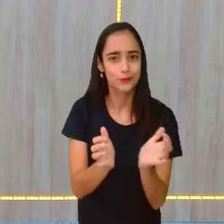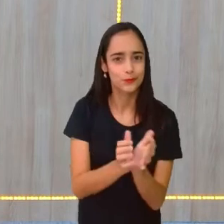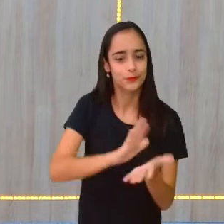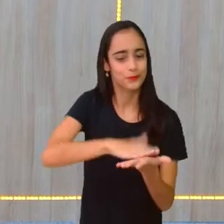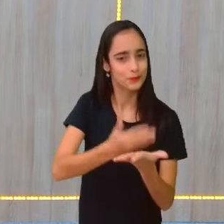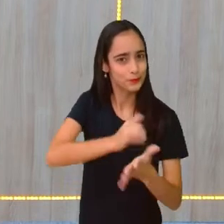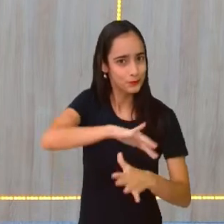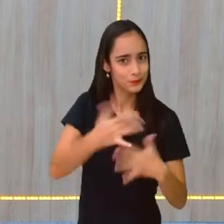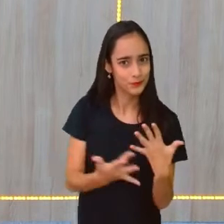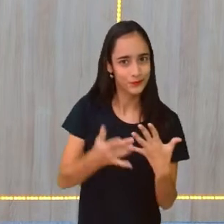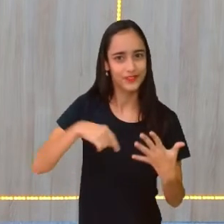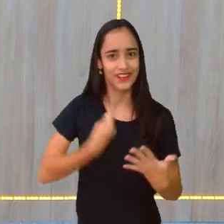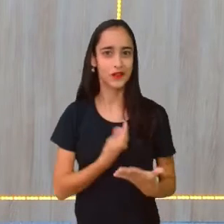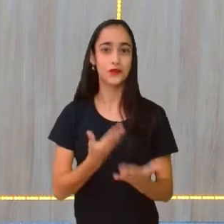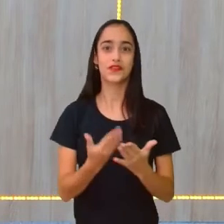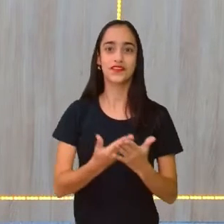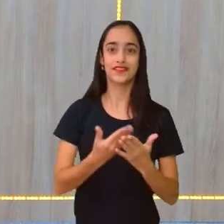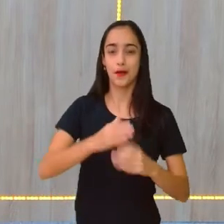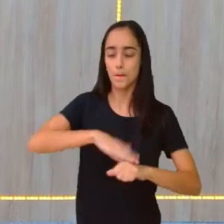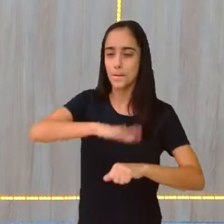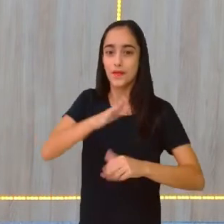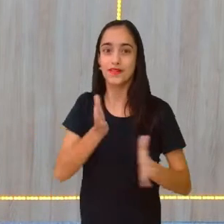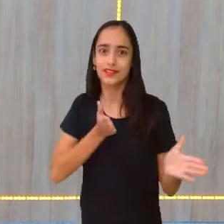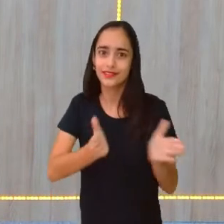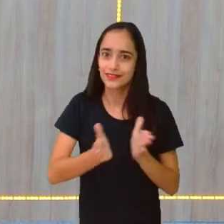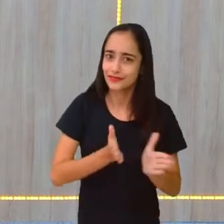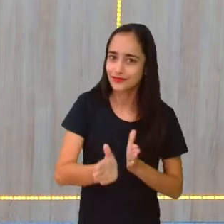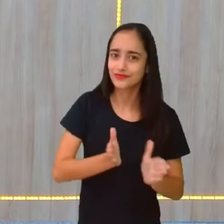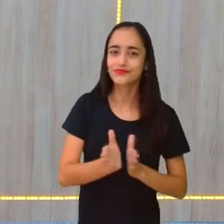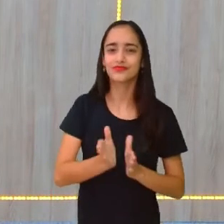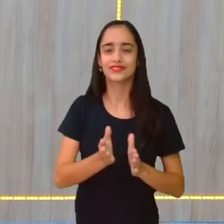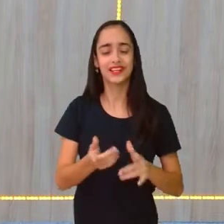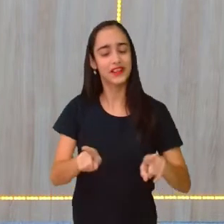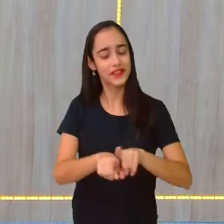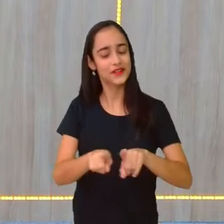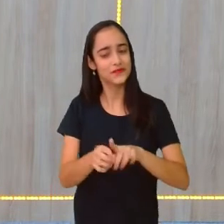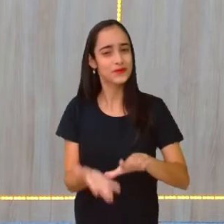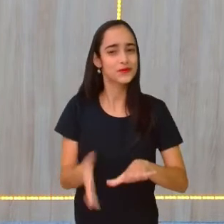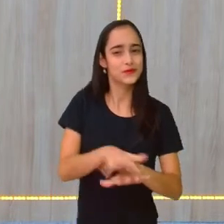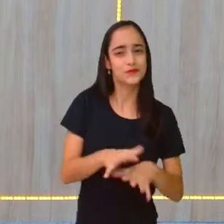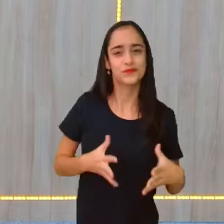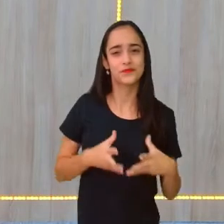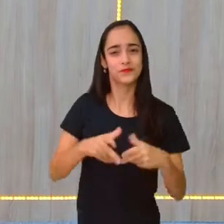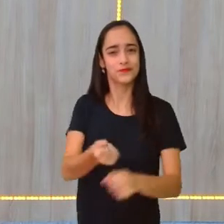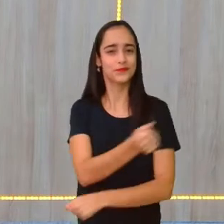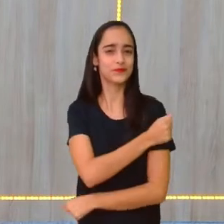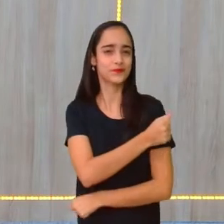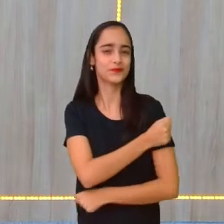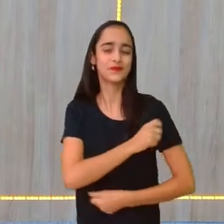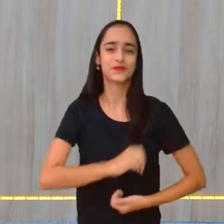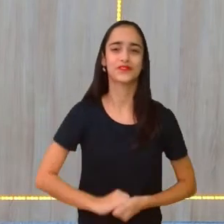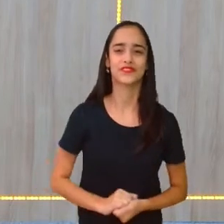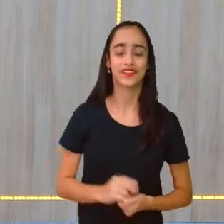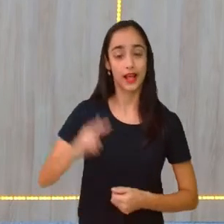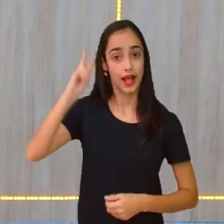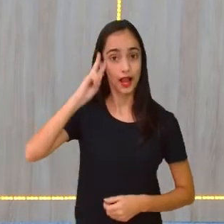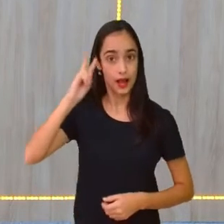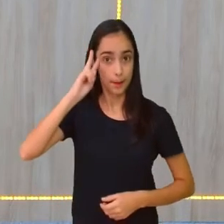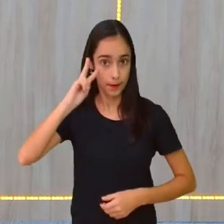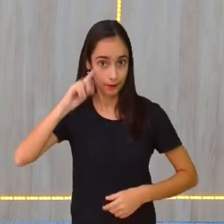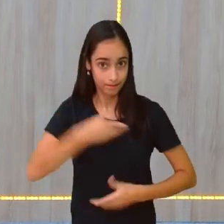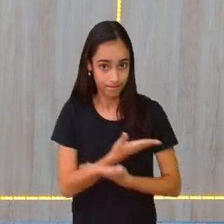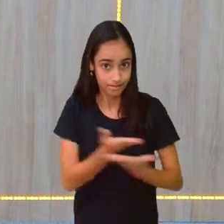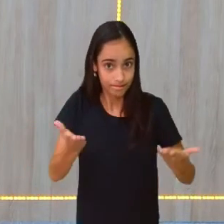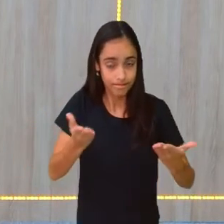de Libras para que as nossas aulas se tornem mais acessíveis para todos e todas. Lembrando, vocês assistem a